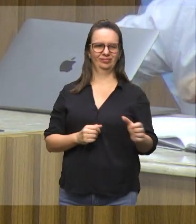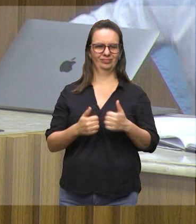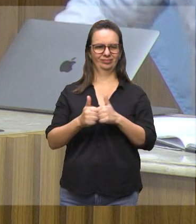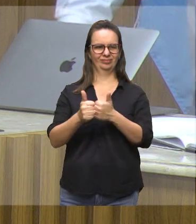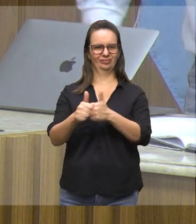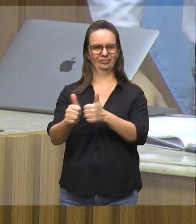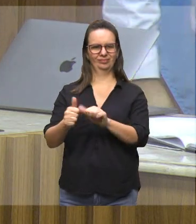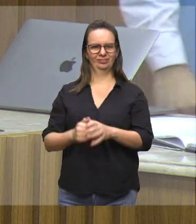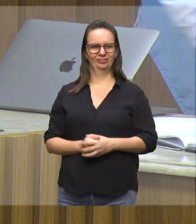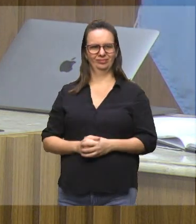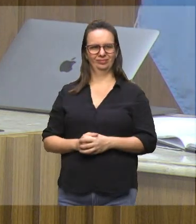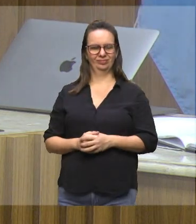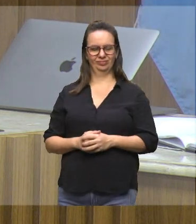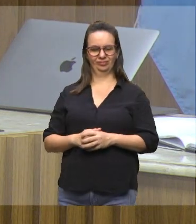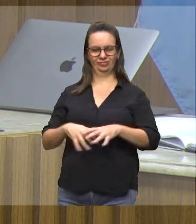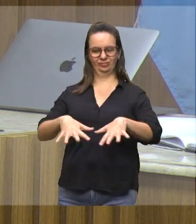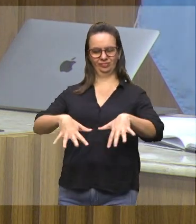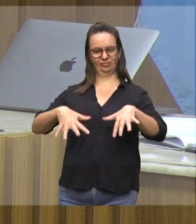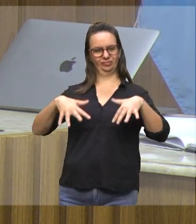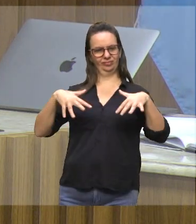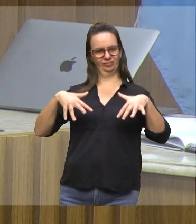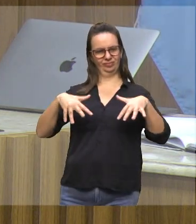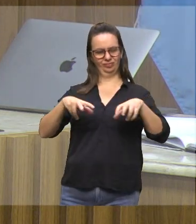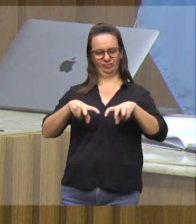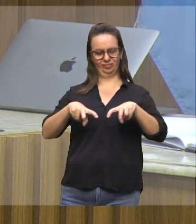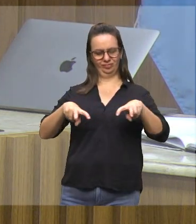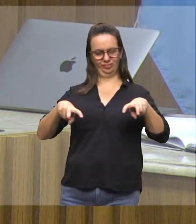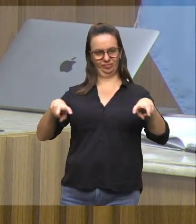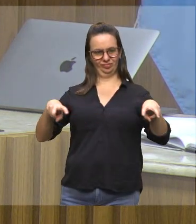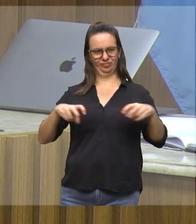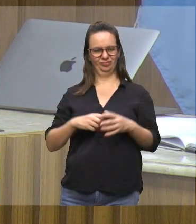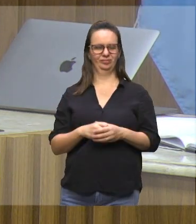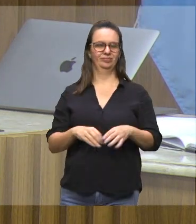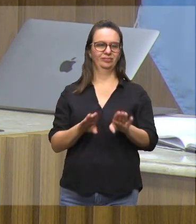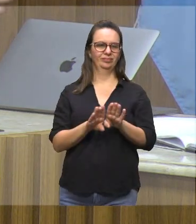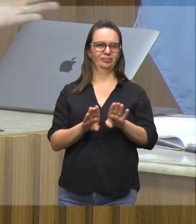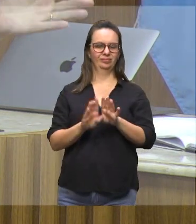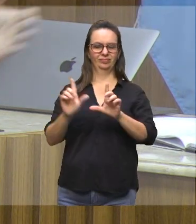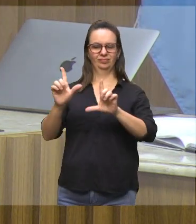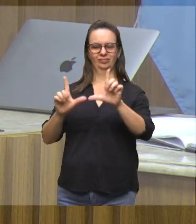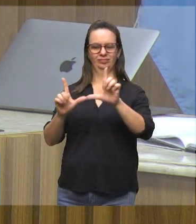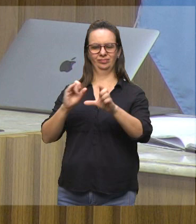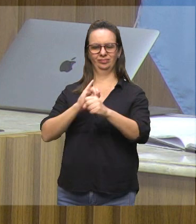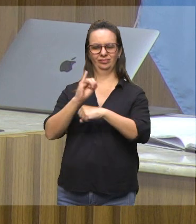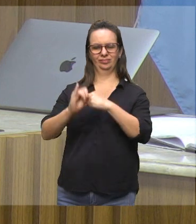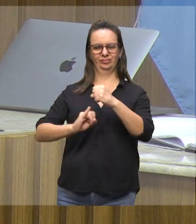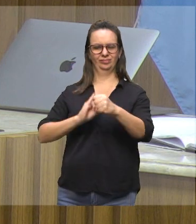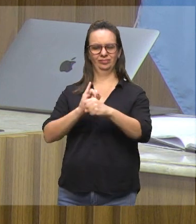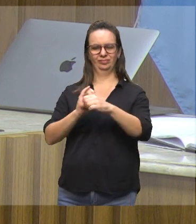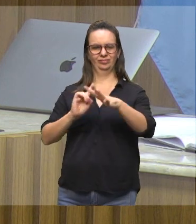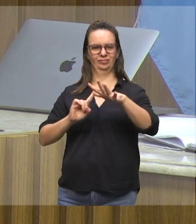plenário, as pessoas que nos acompanham pelas mídias. Senhora presidente,